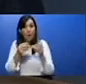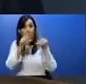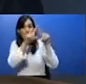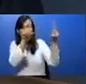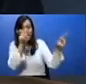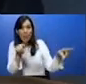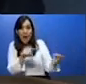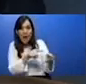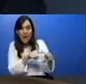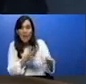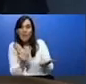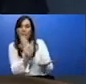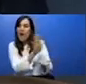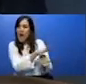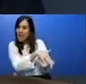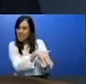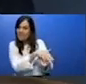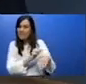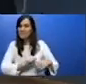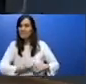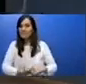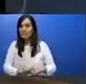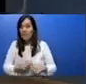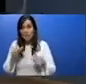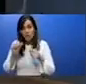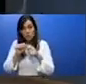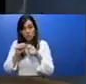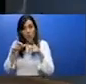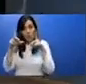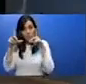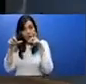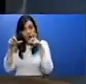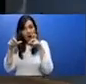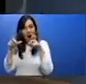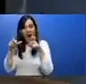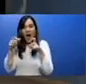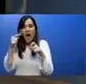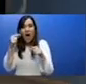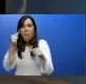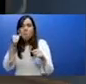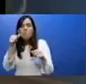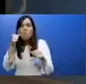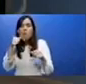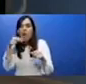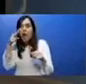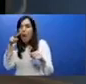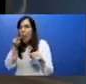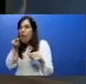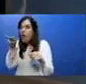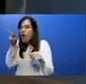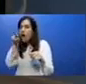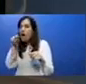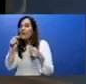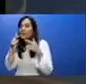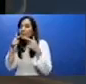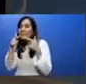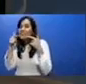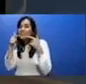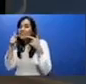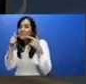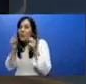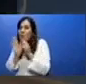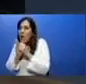Lisa, que retrata uma mulher com um olhar e um sorriso misterioso. Ele